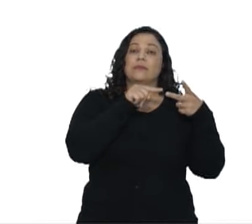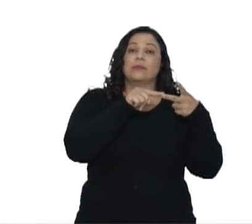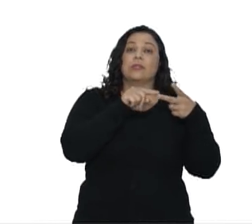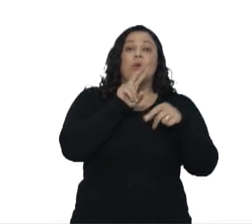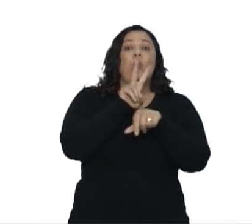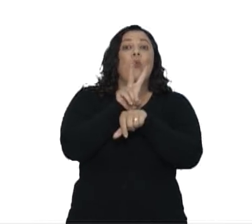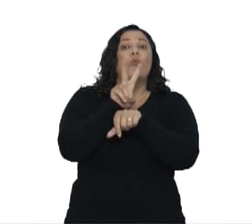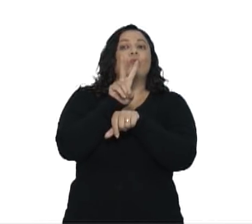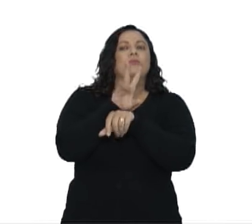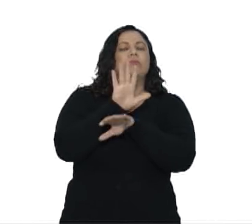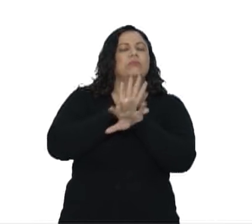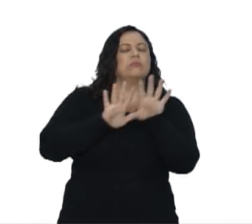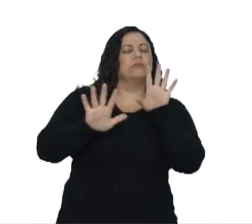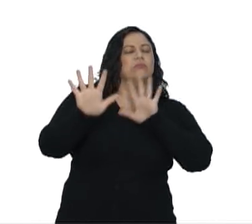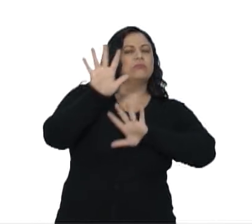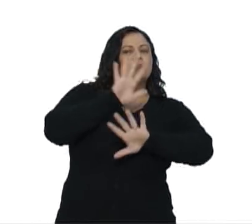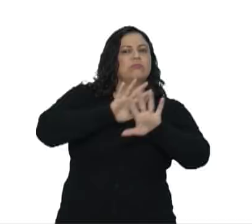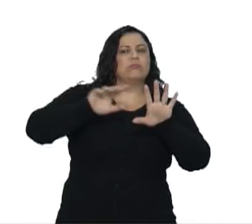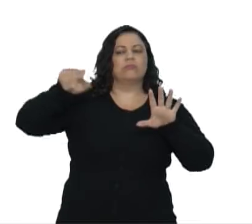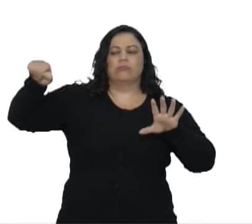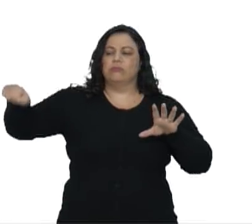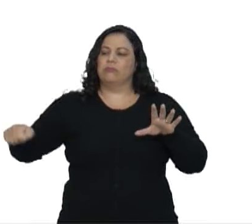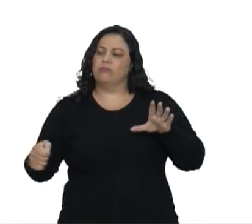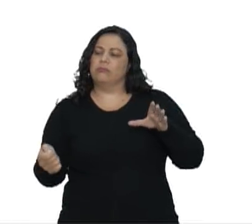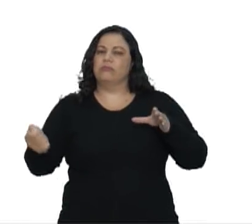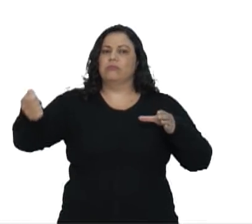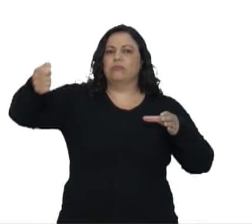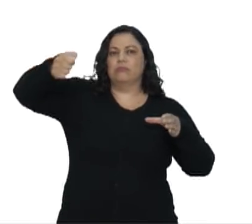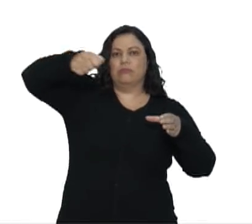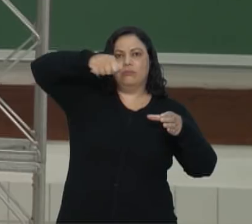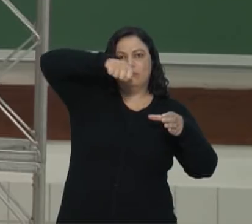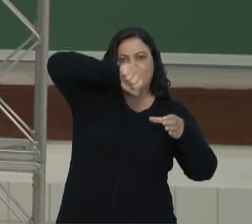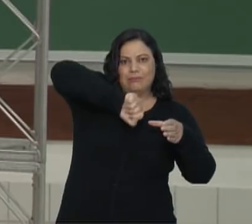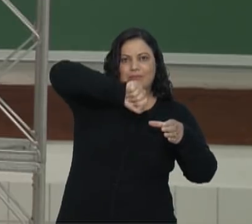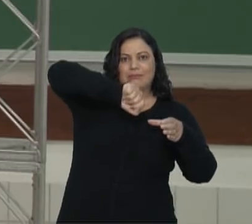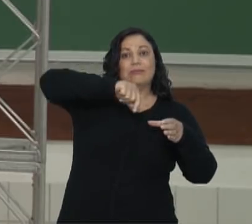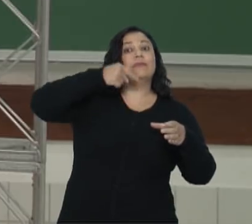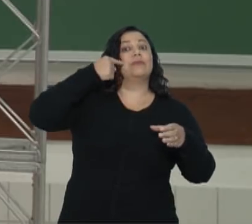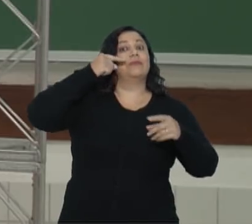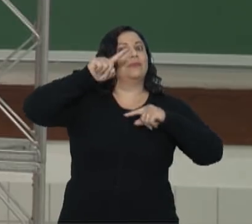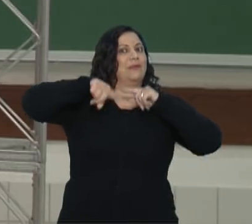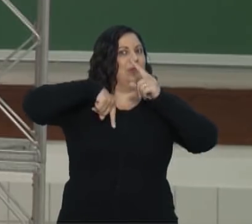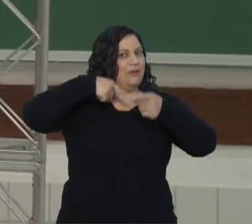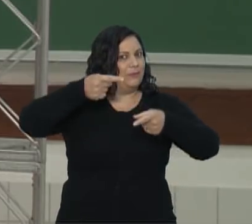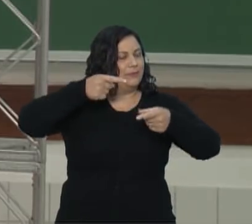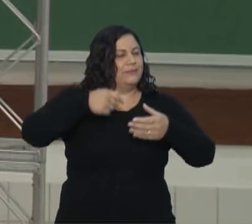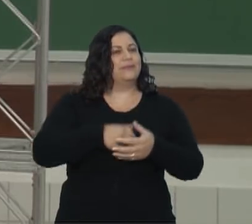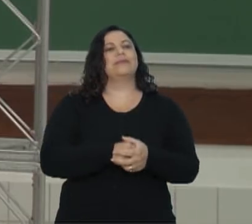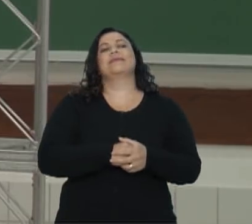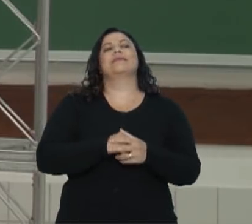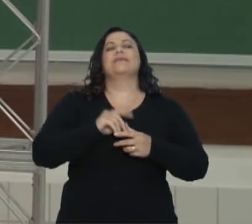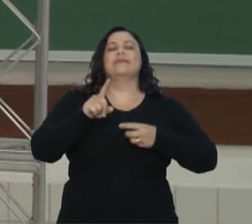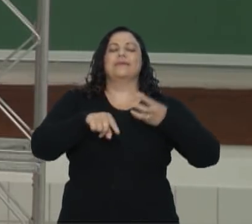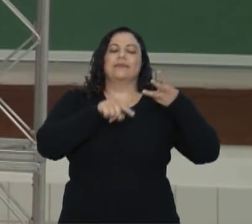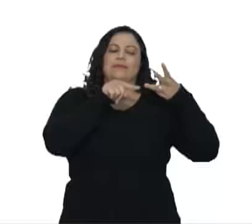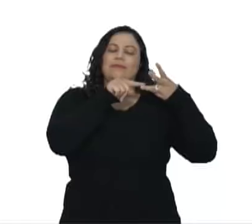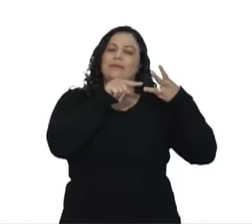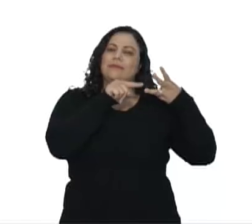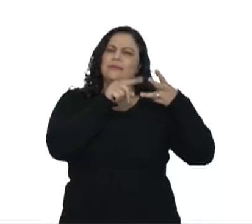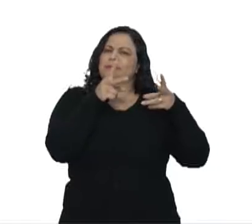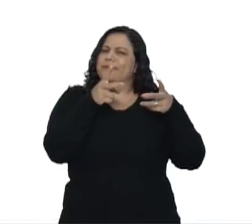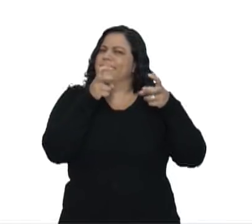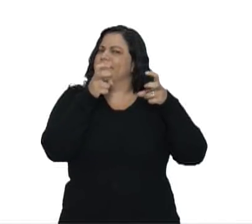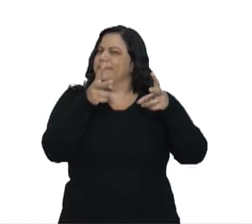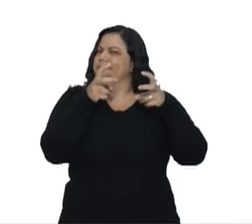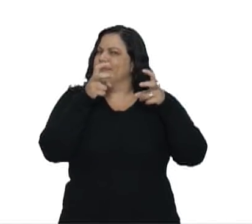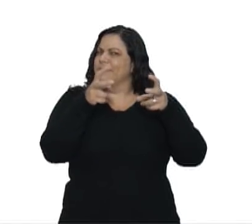não muito cheia de bicarbonato de sódio ao vinagre. Já vamos fazer isso. Para o terceiro passo,